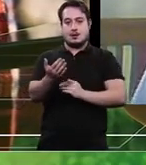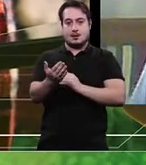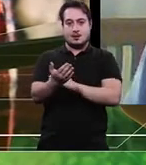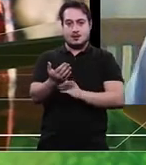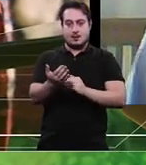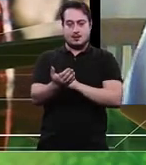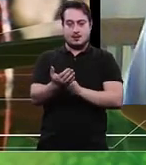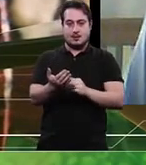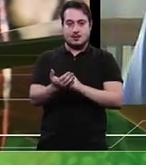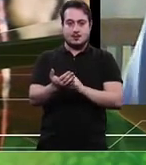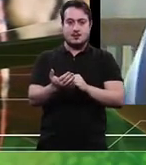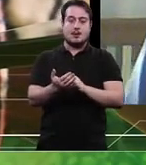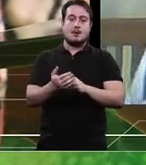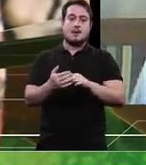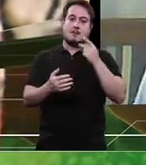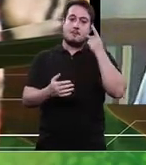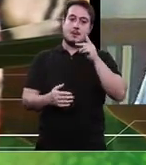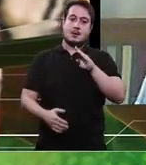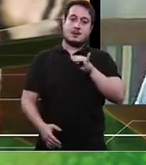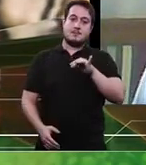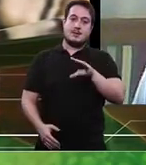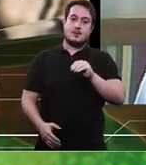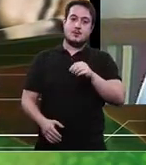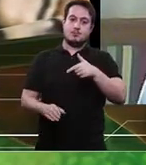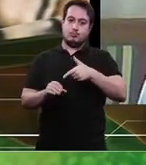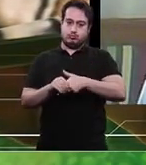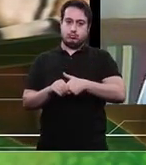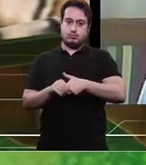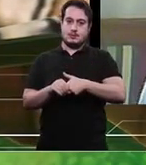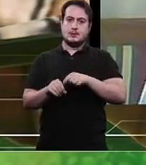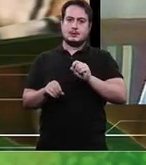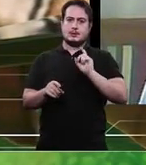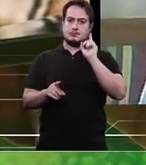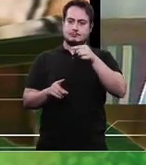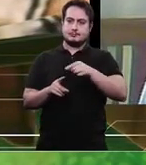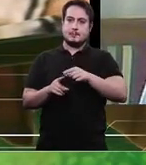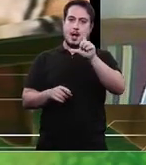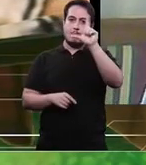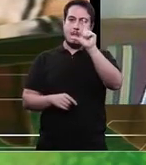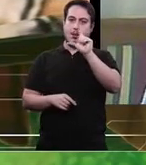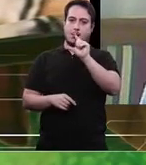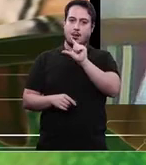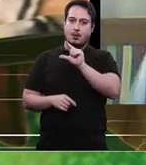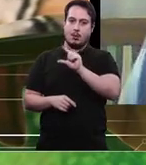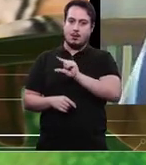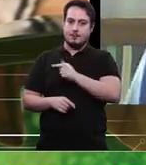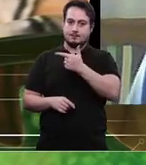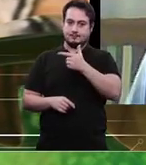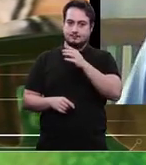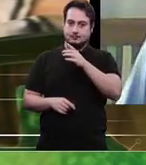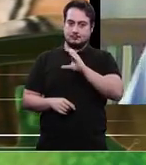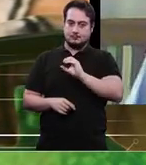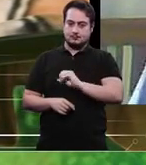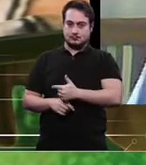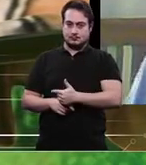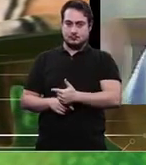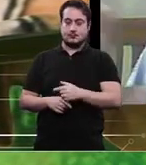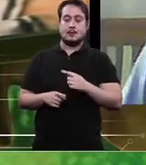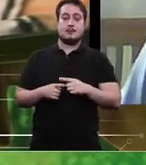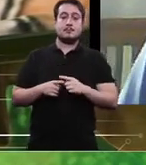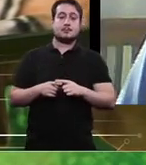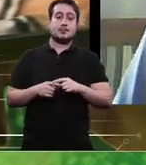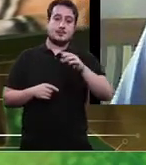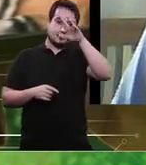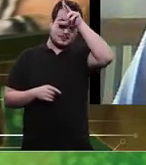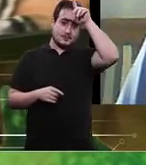para biocombustíveis, que é uma meta de redução das emissões da matriz brasileira, eu não posso, porque a Amazônia ficou